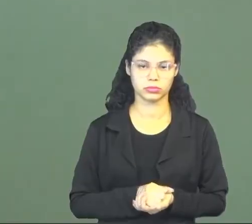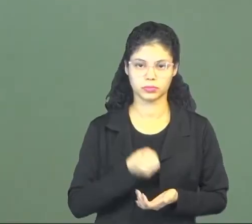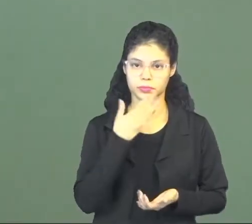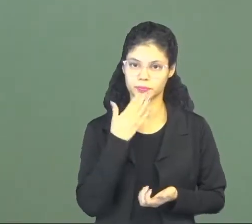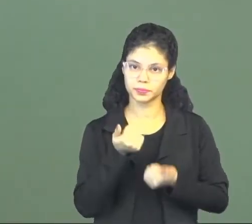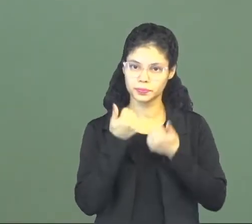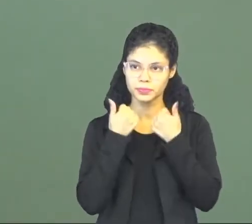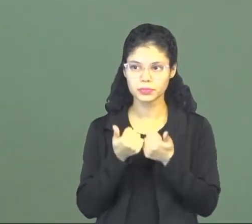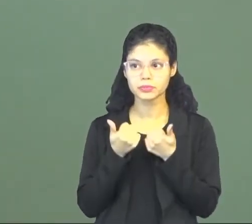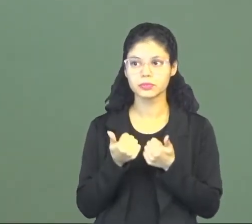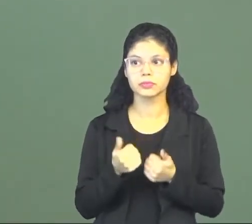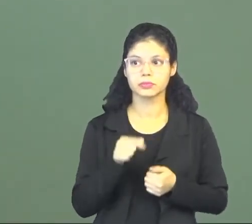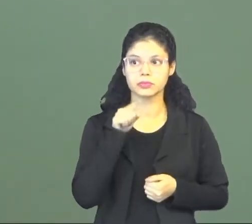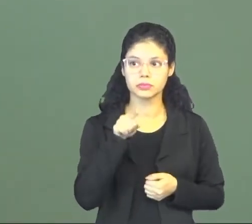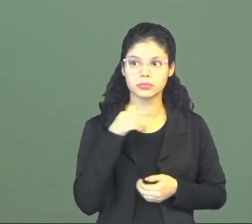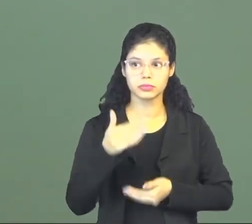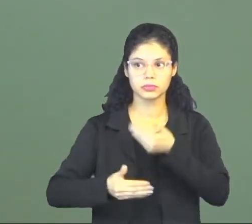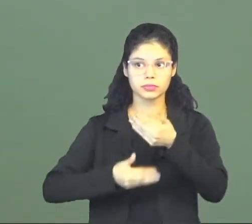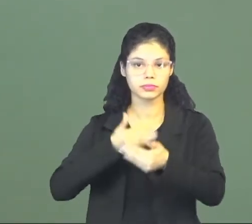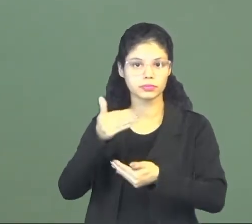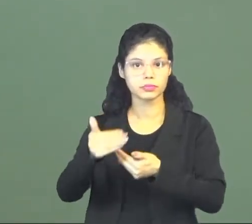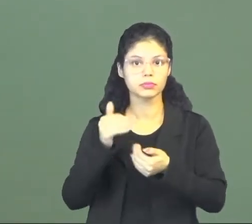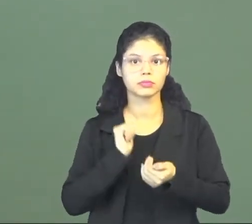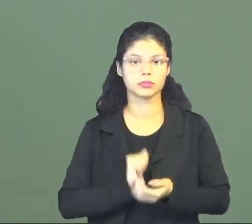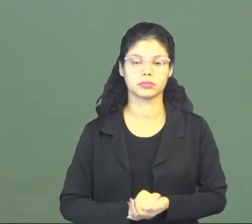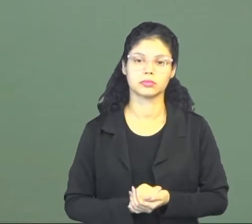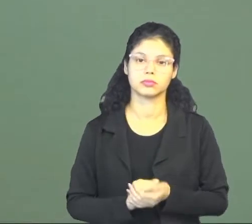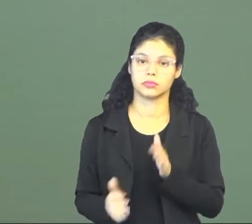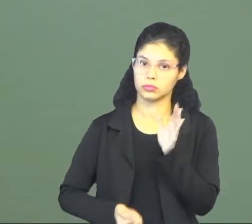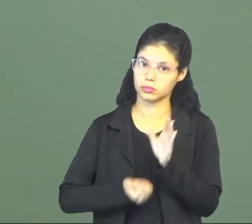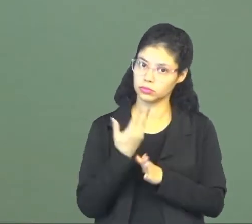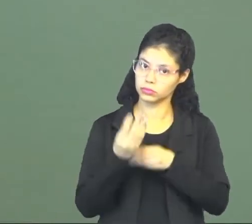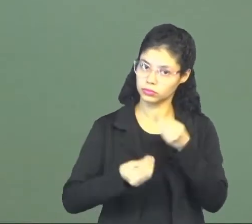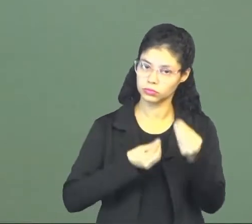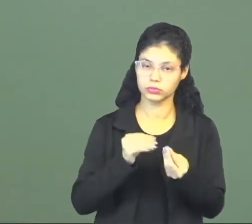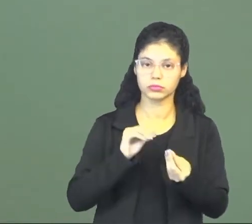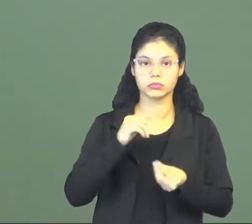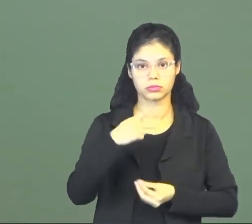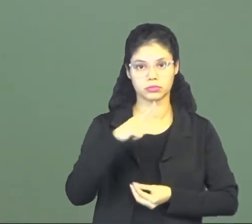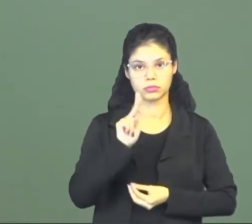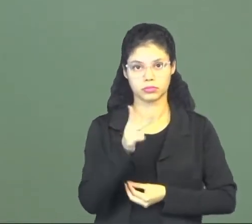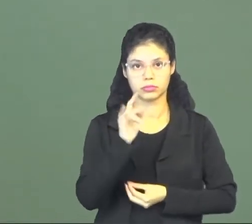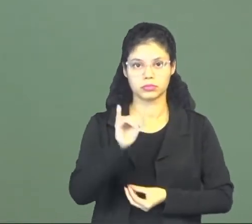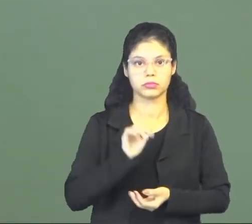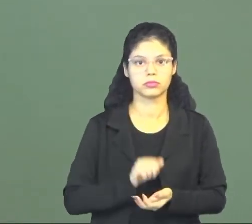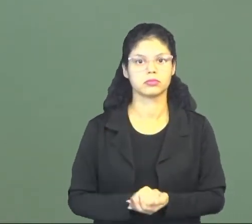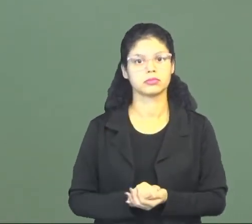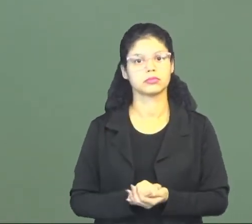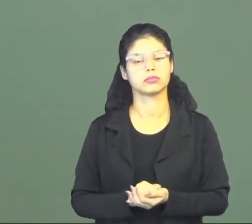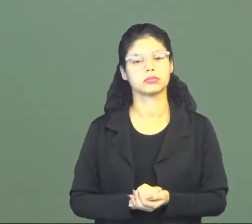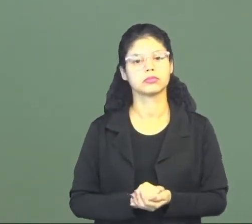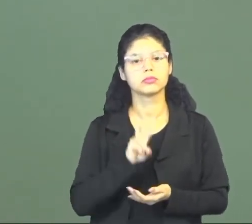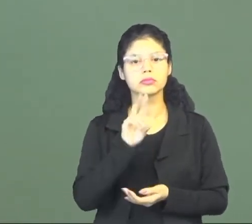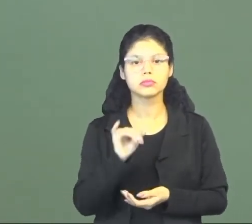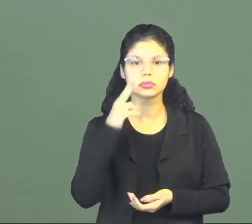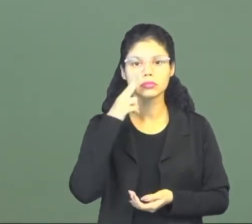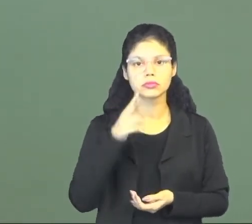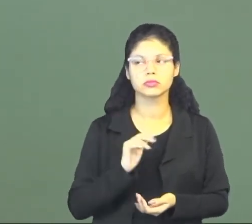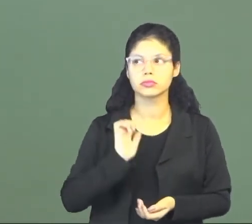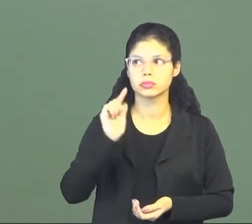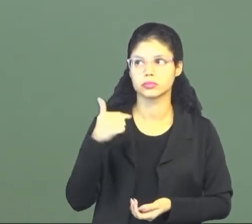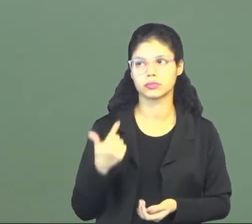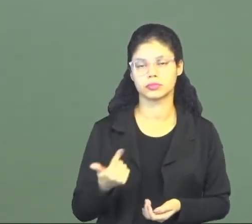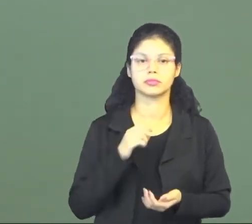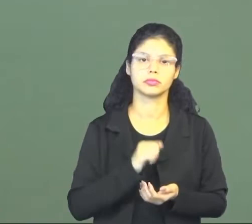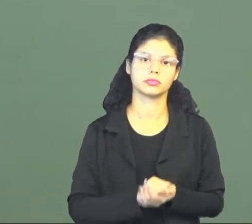Muito bem, né? Esse processo é o processo de criação do flipbook, tá? E aí a gente vai ver aí